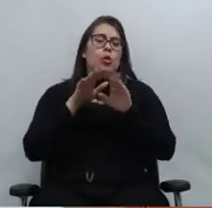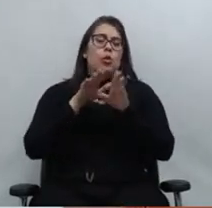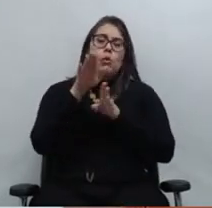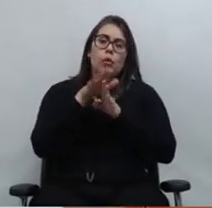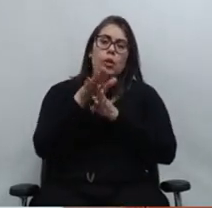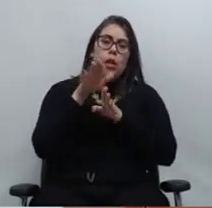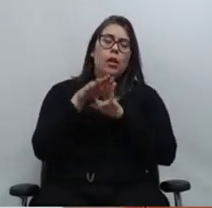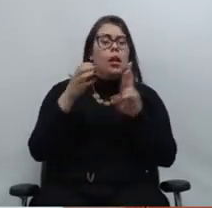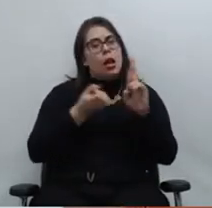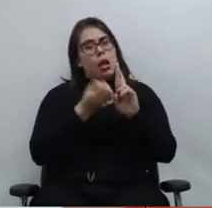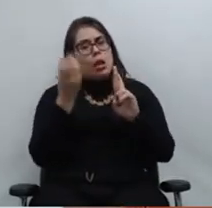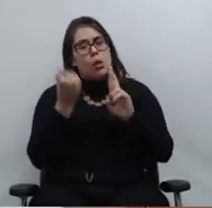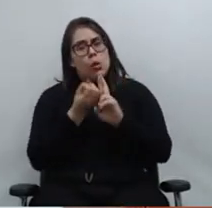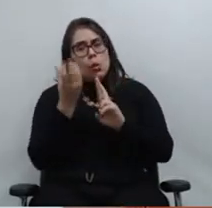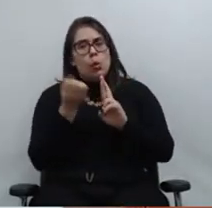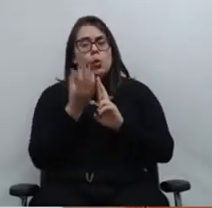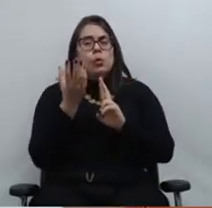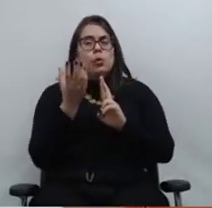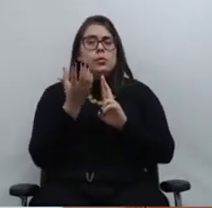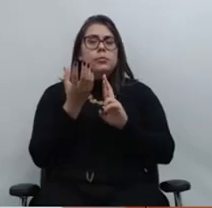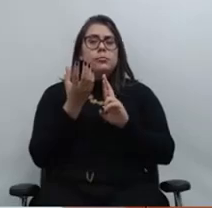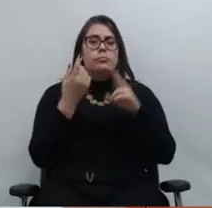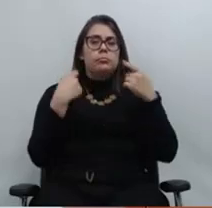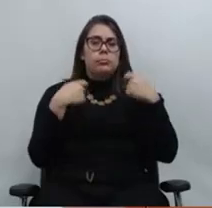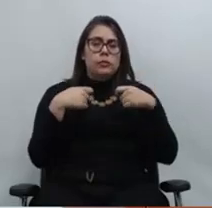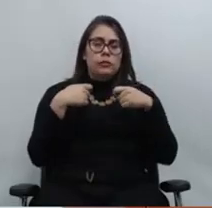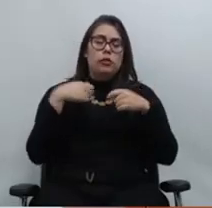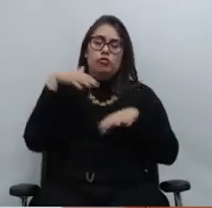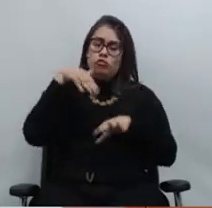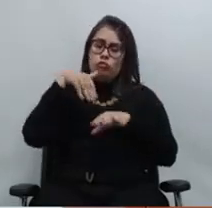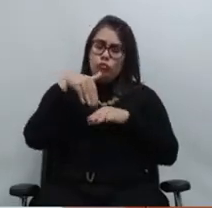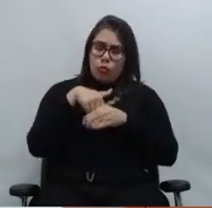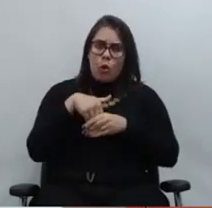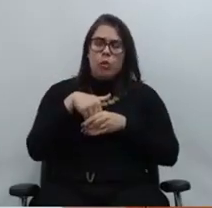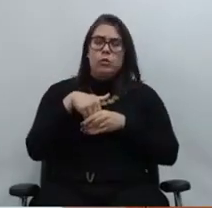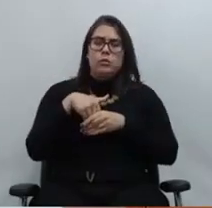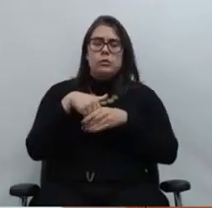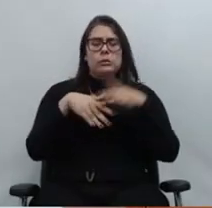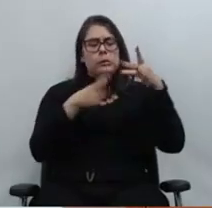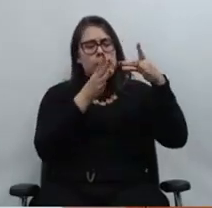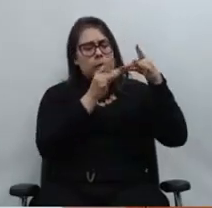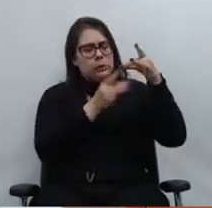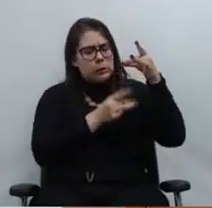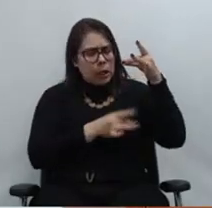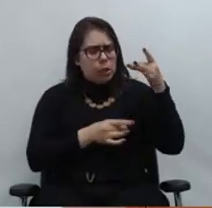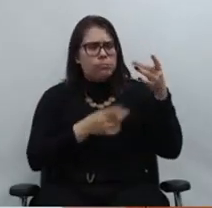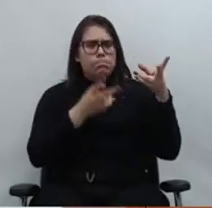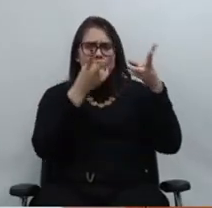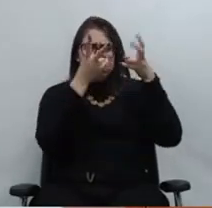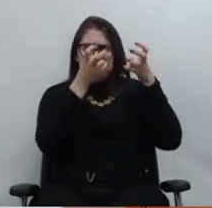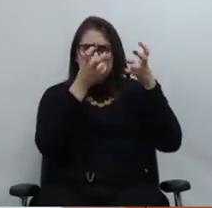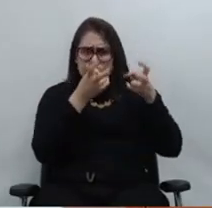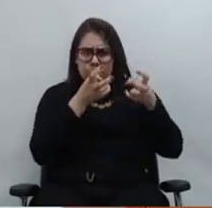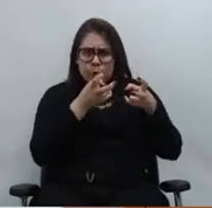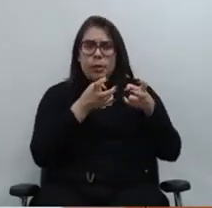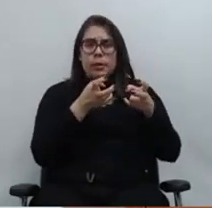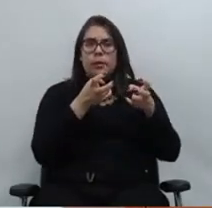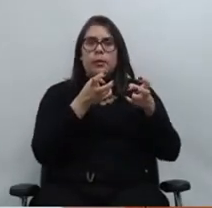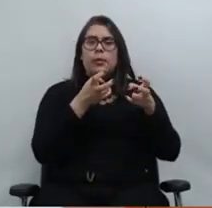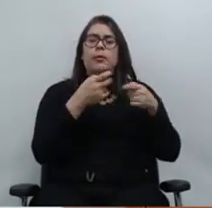Suhaili Youssef, porque de fato fez um voto muito robusto, se debruçou mesmo sobre o tema, isso é visível aqui,